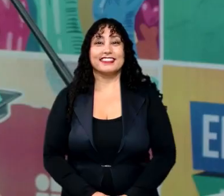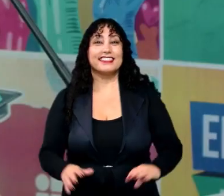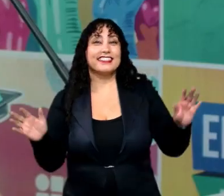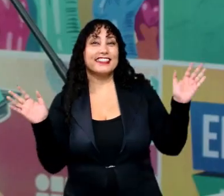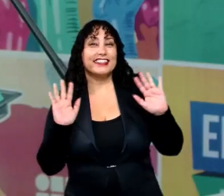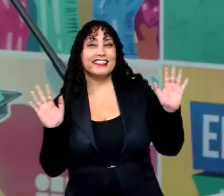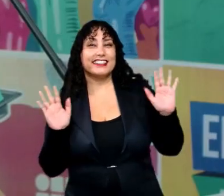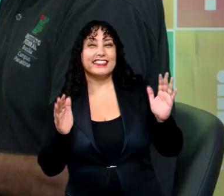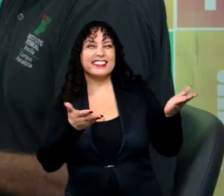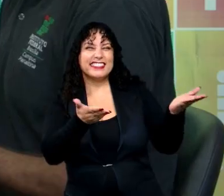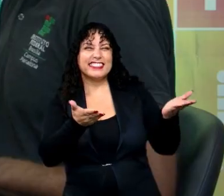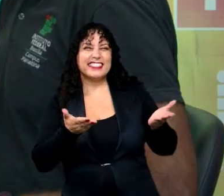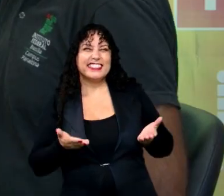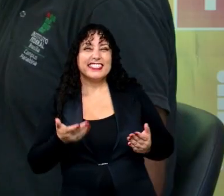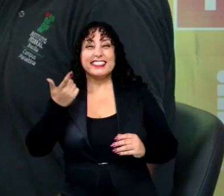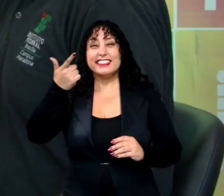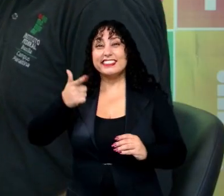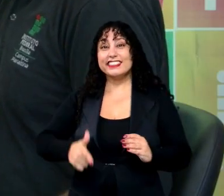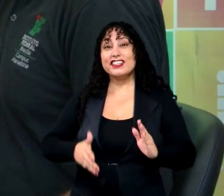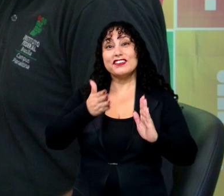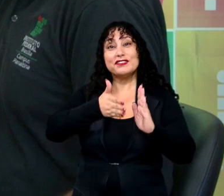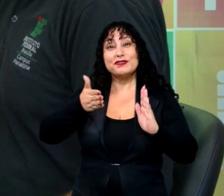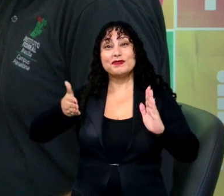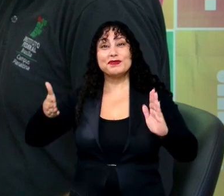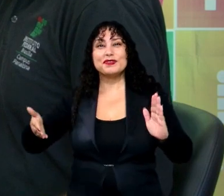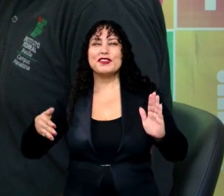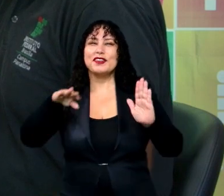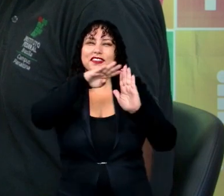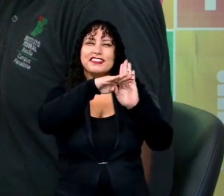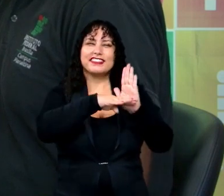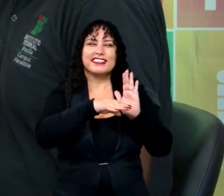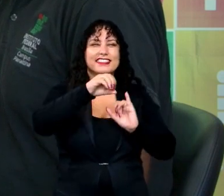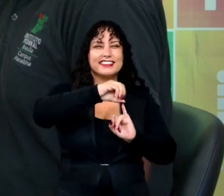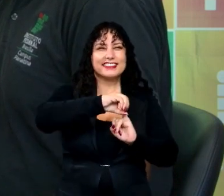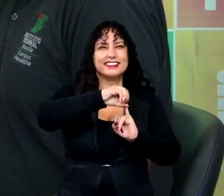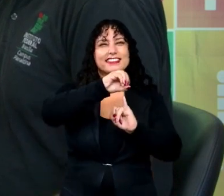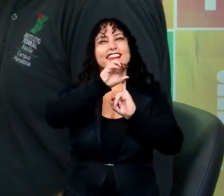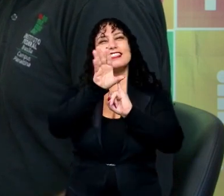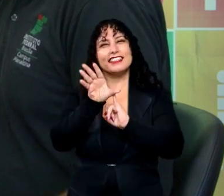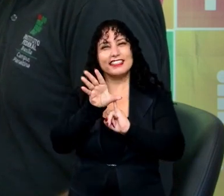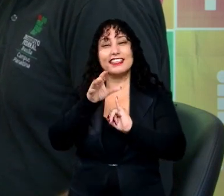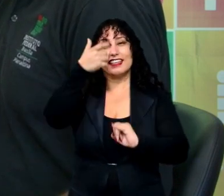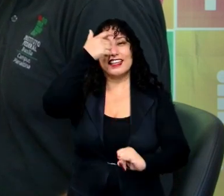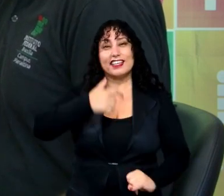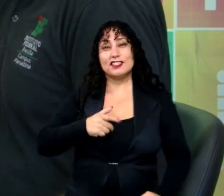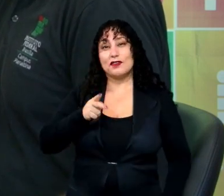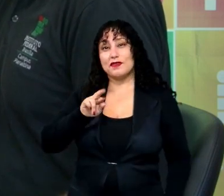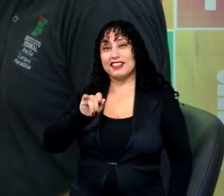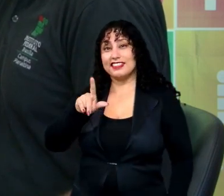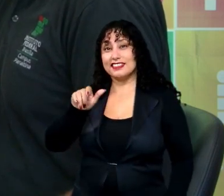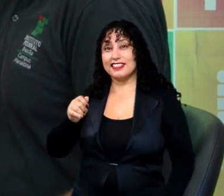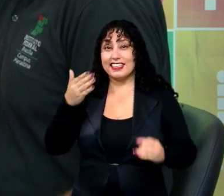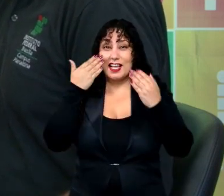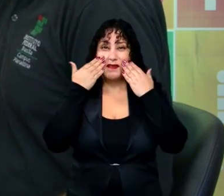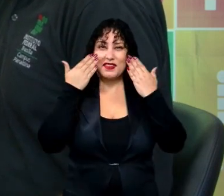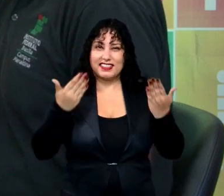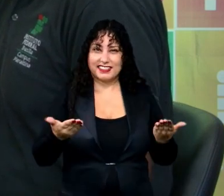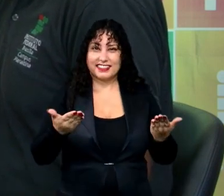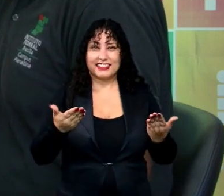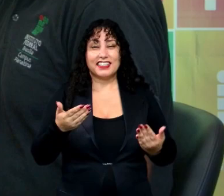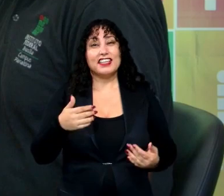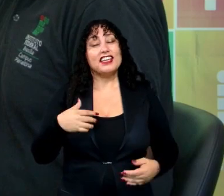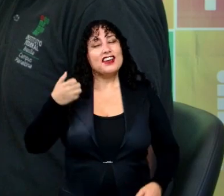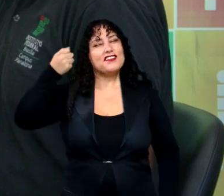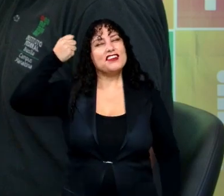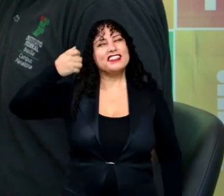Olá bem-vindos a mais uma edição do programa Estação IFB eu sou Priscila apresentadora e vou